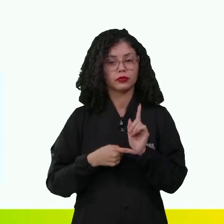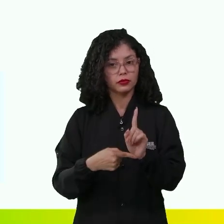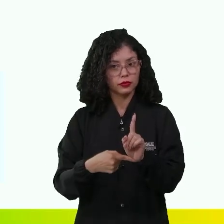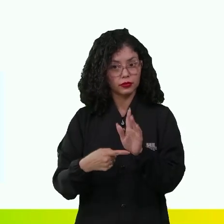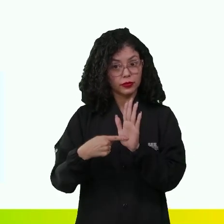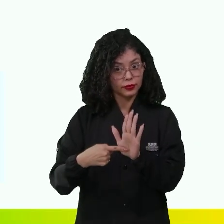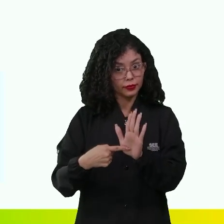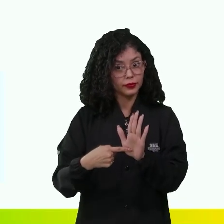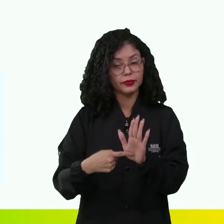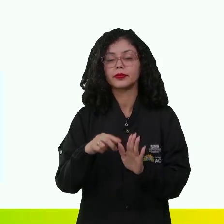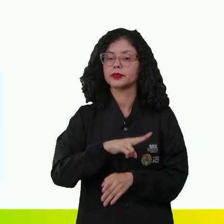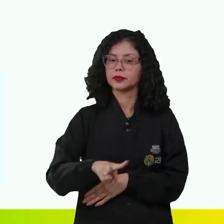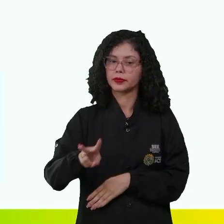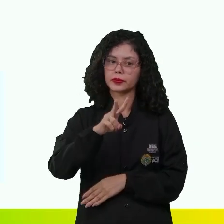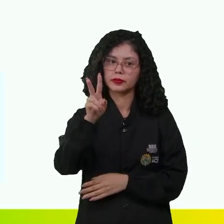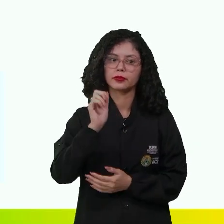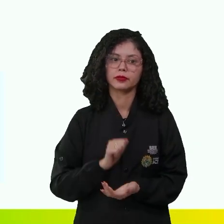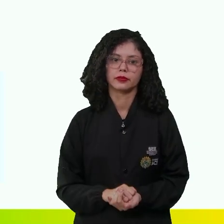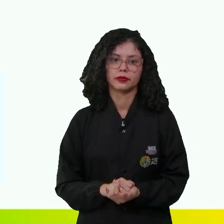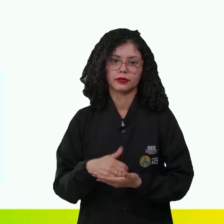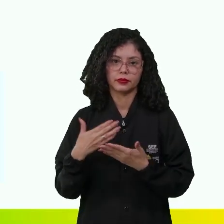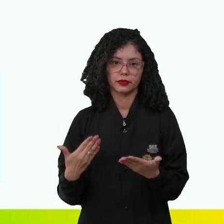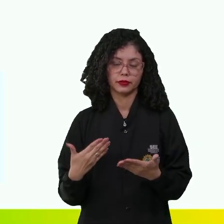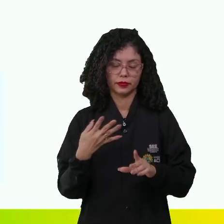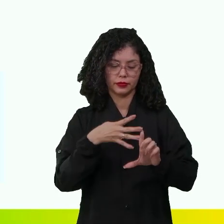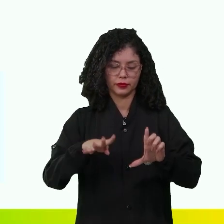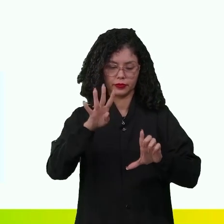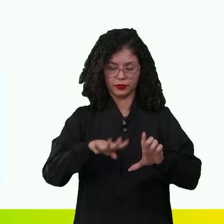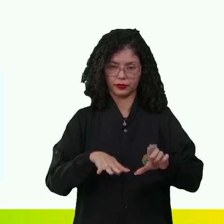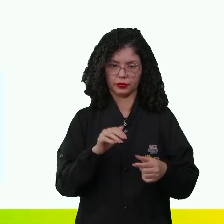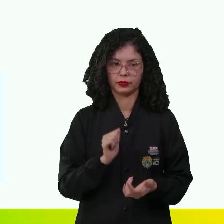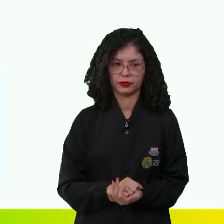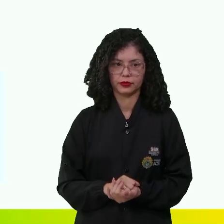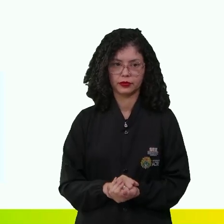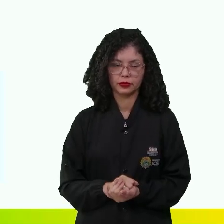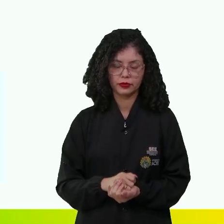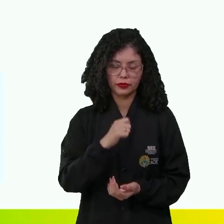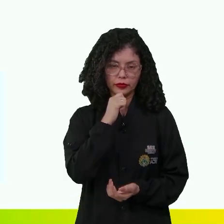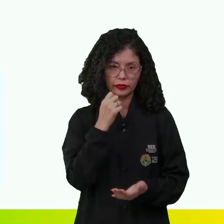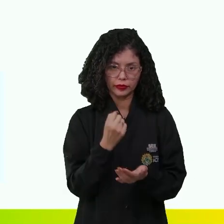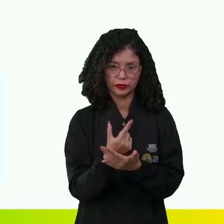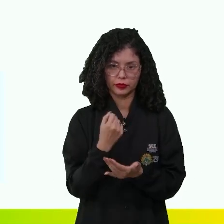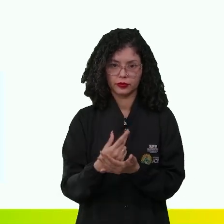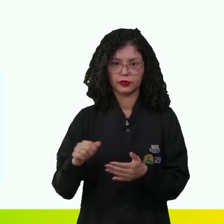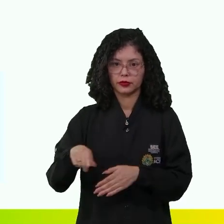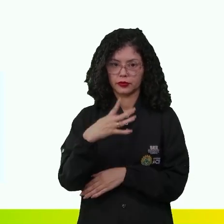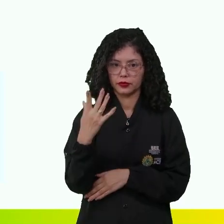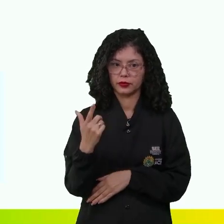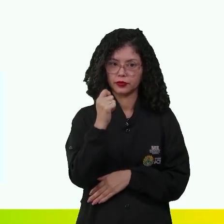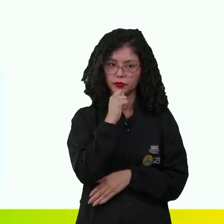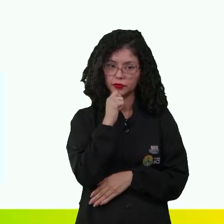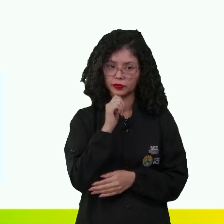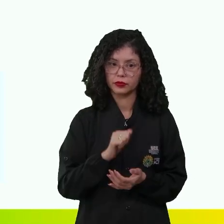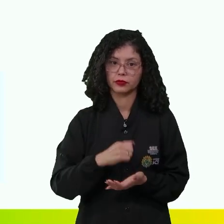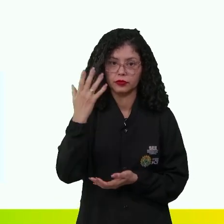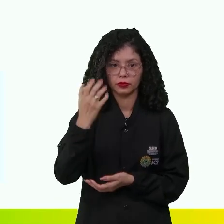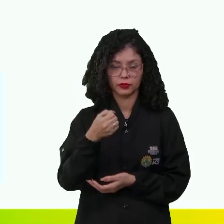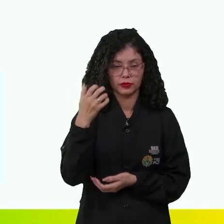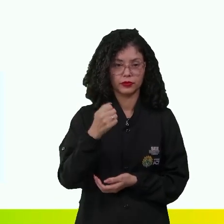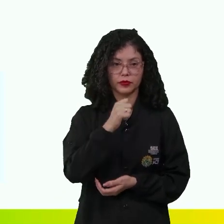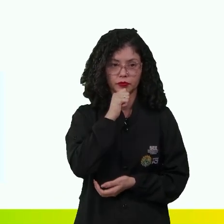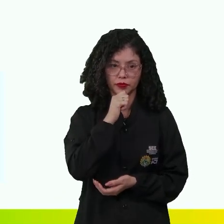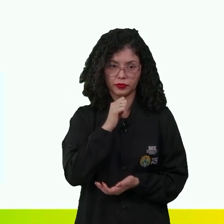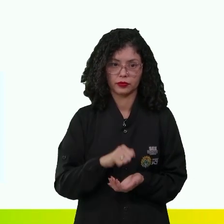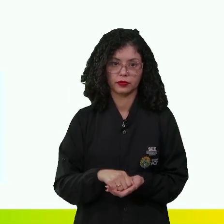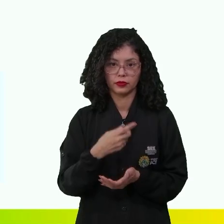esses valores. E aí nós temos essa tabela, valor a ser pago pela quantidade de litros de leite,